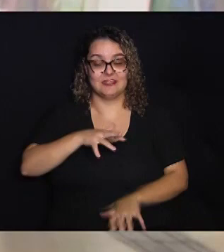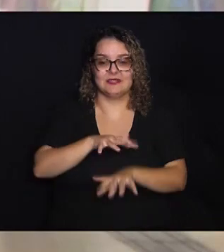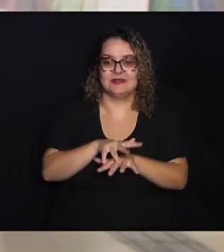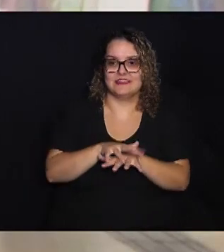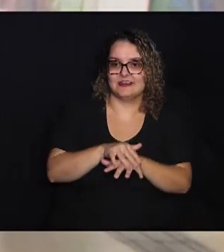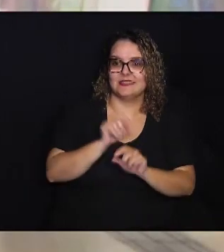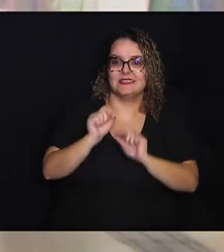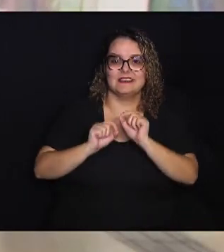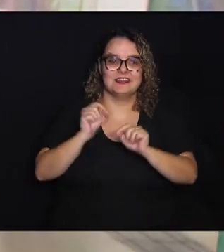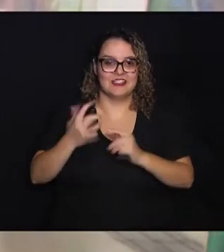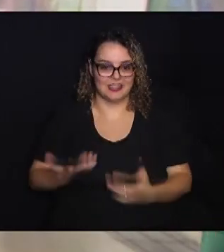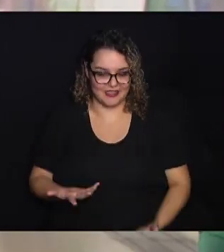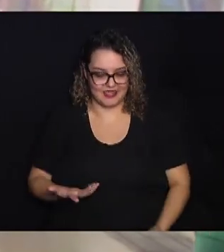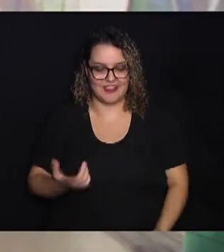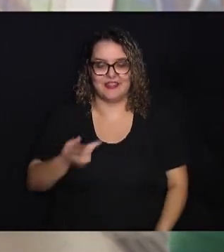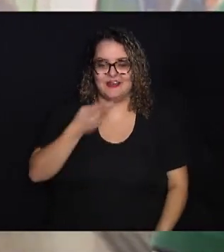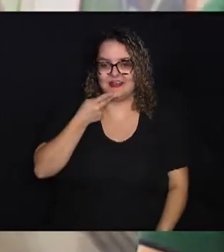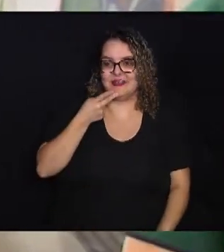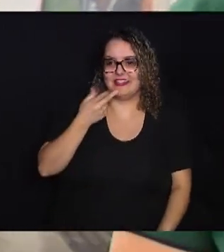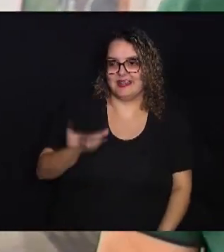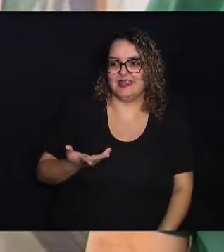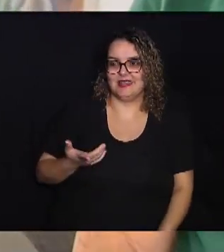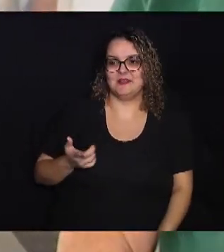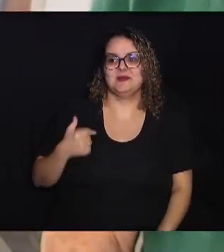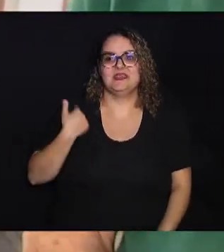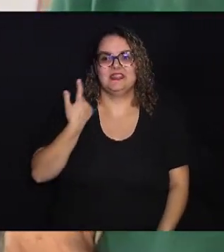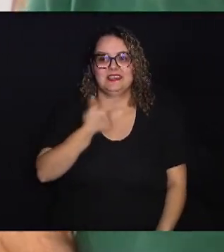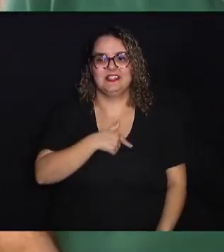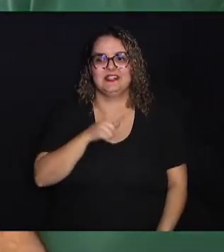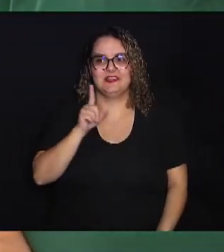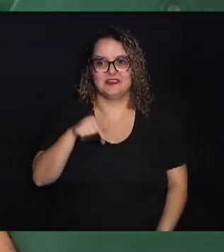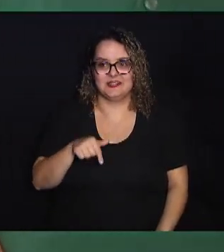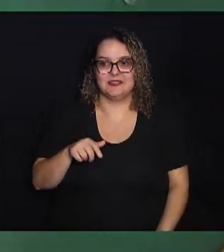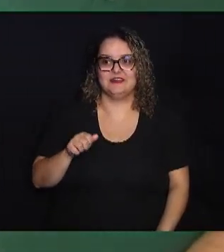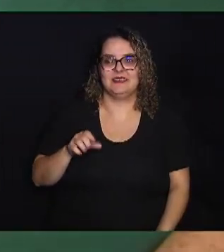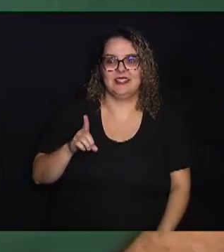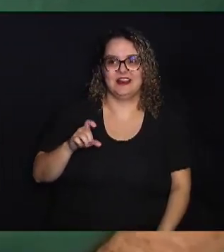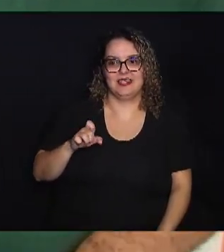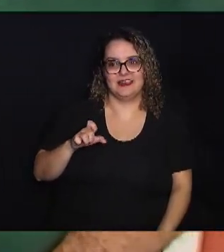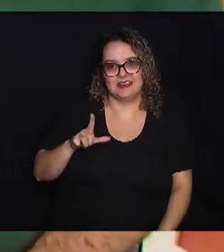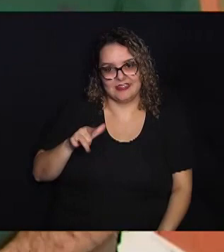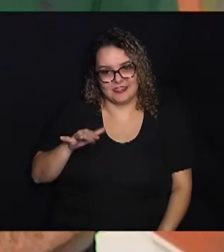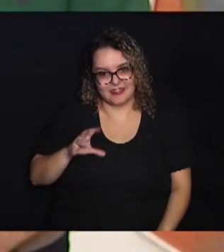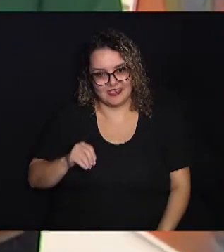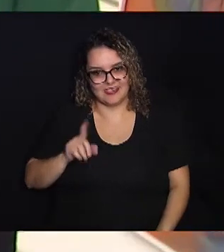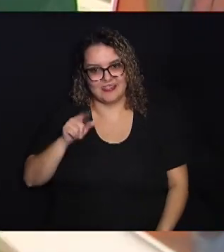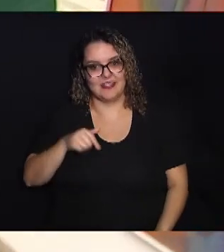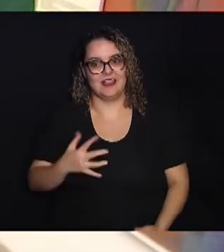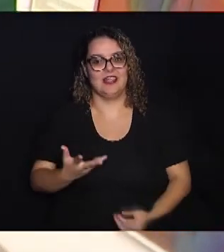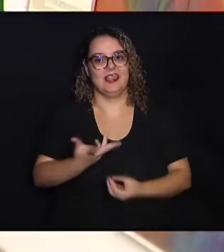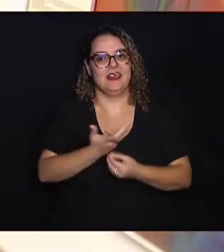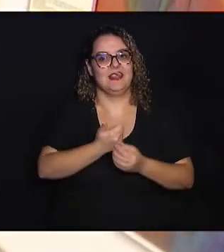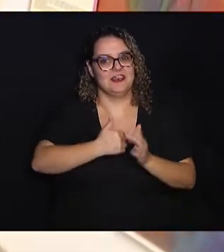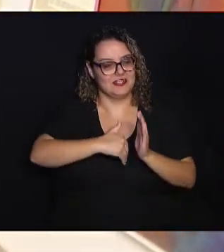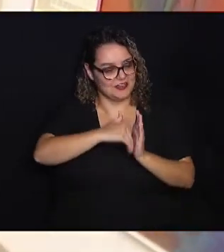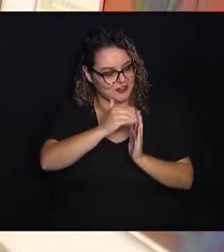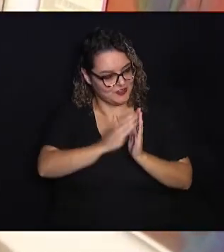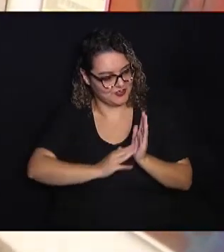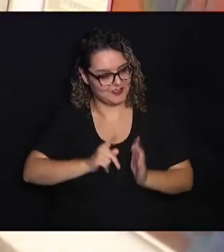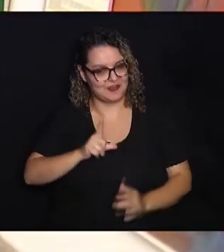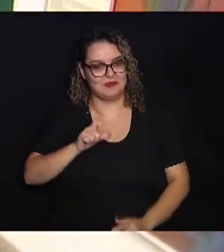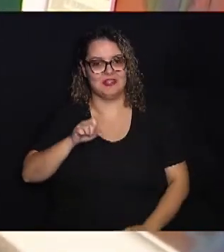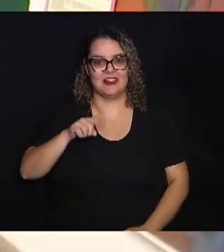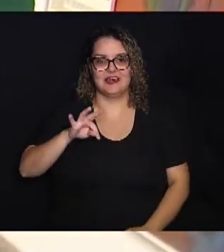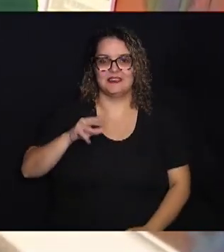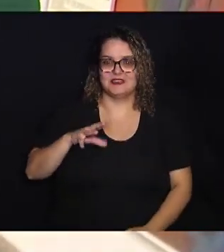quem vai falar mais sobre esse assunto aqui para a gente é o Adélio Sarro. Ele é artista plástico e